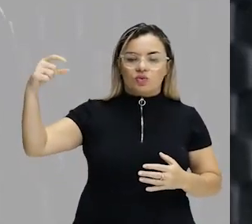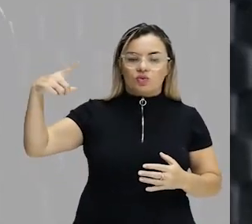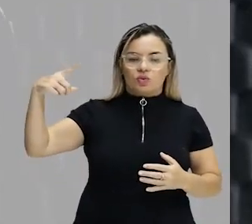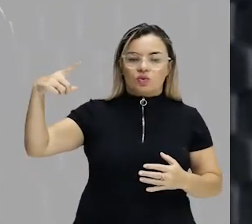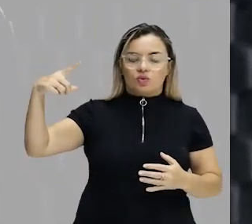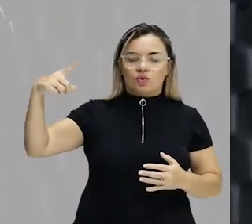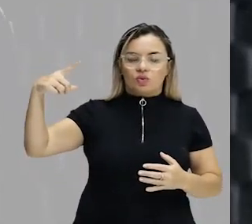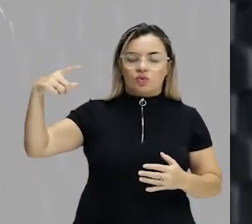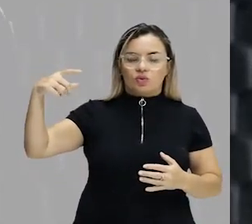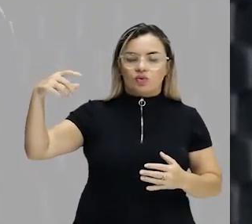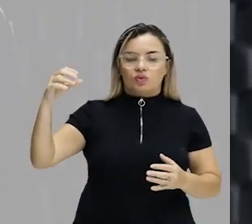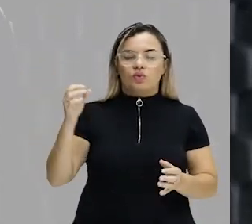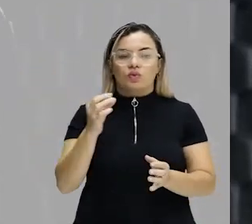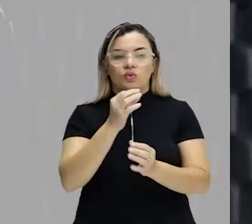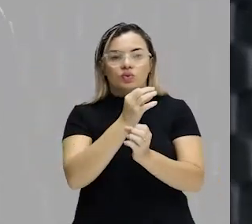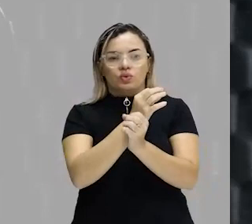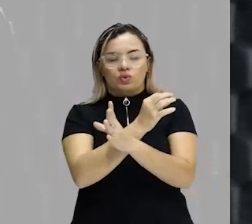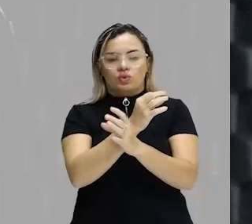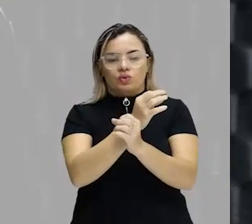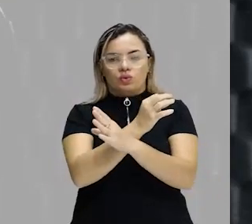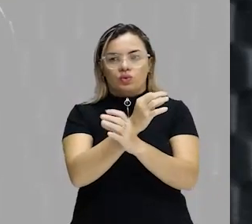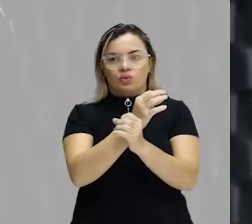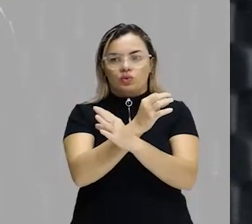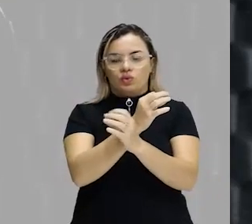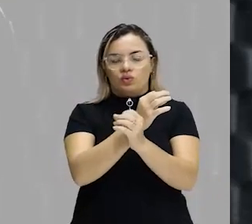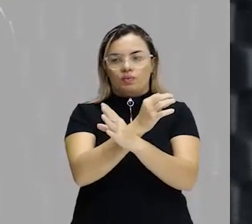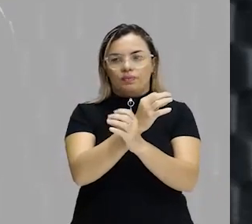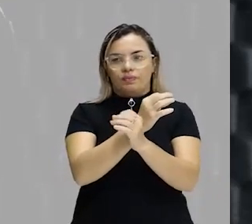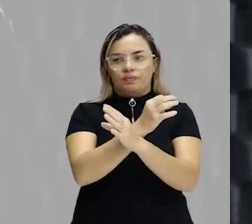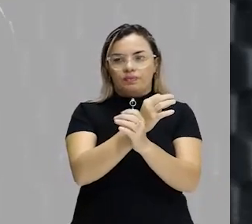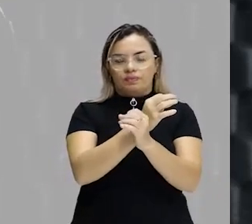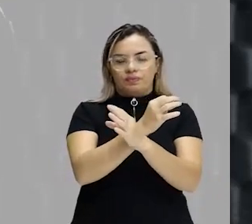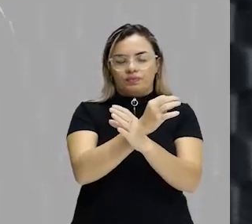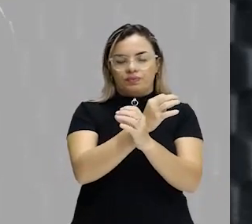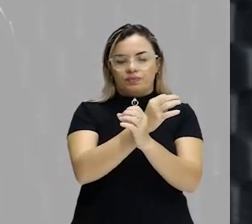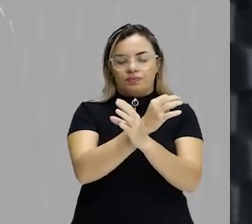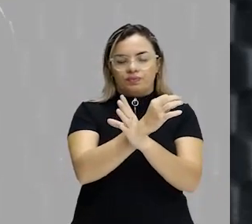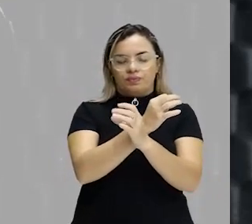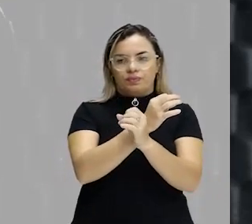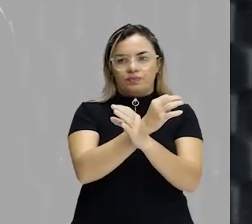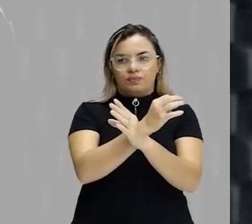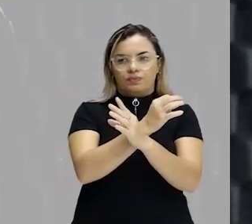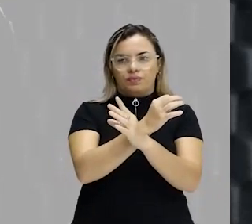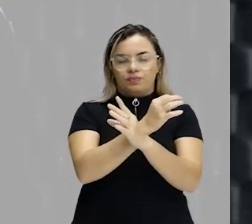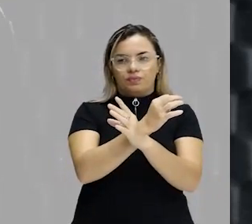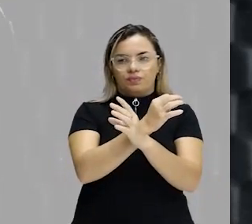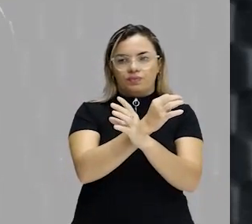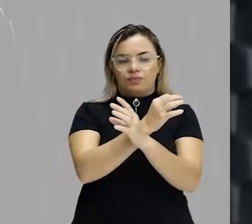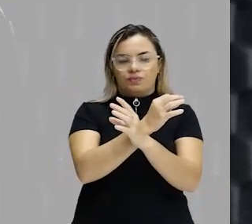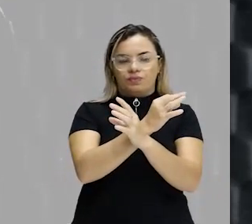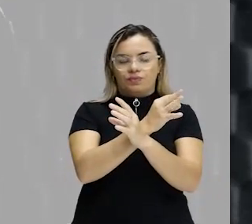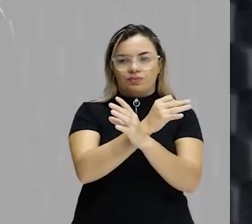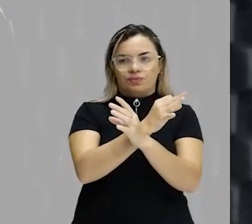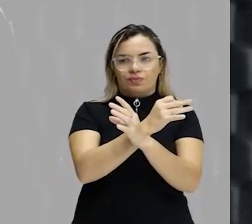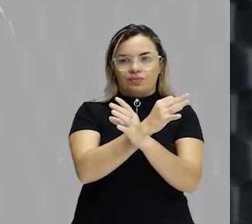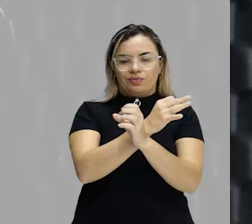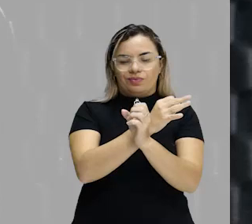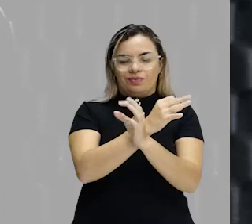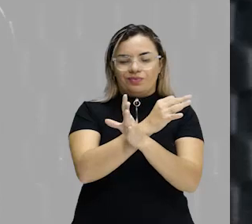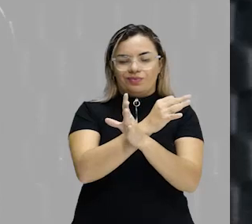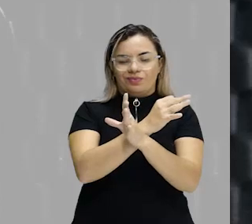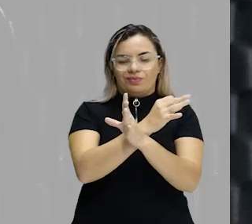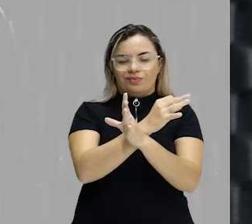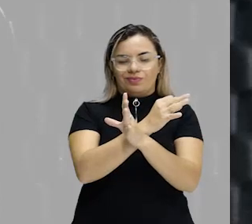Eu já acho que o vagalume não suspende a asinha e a luz